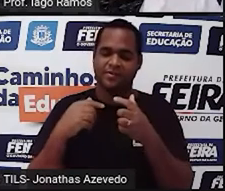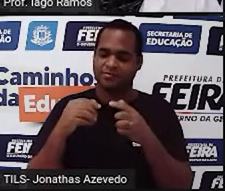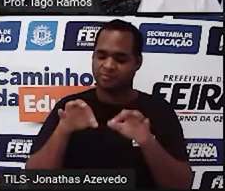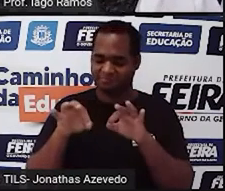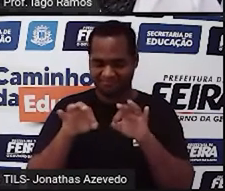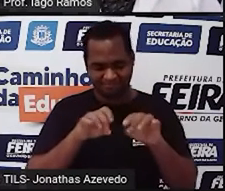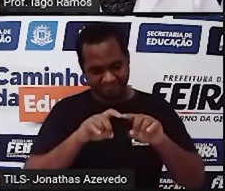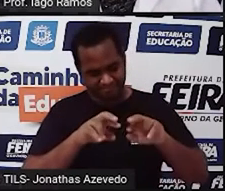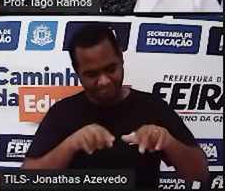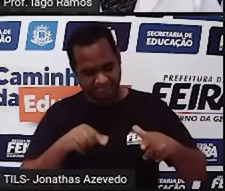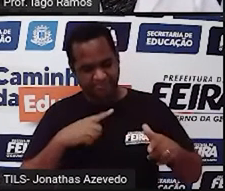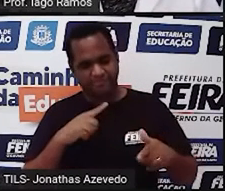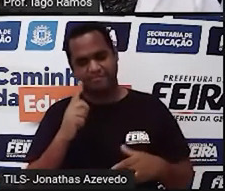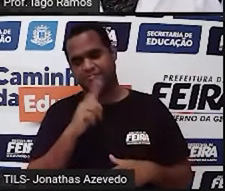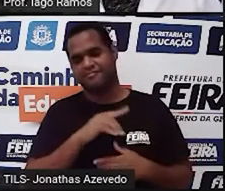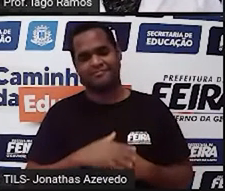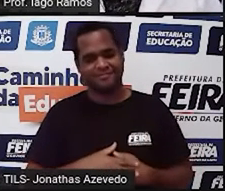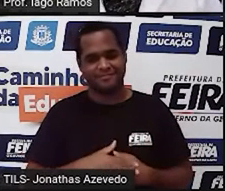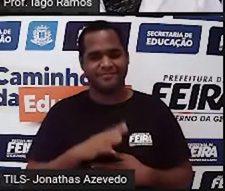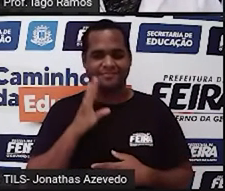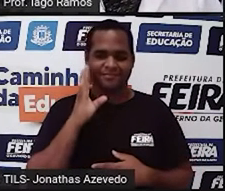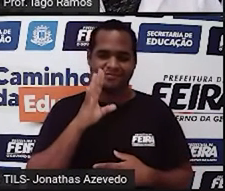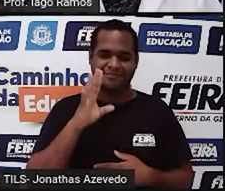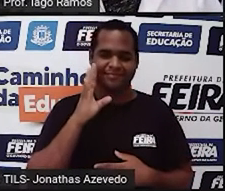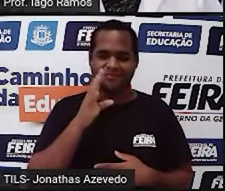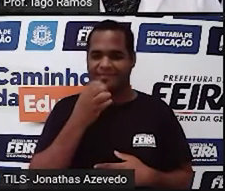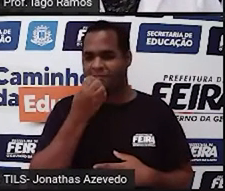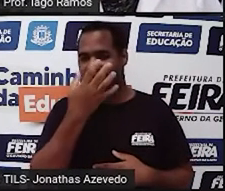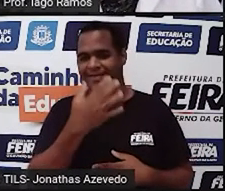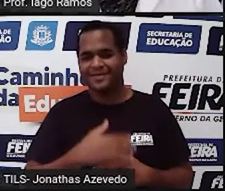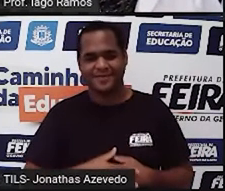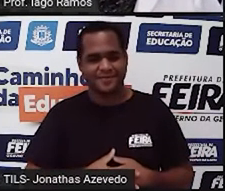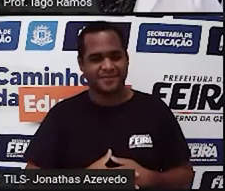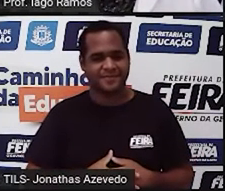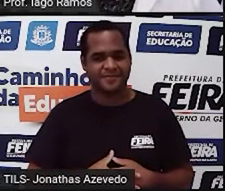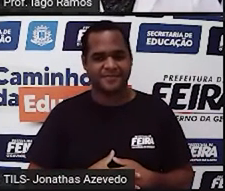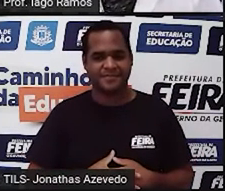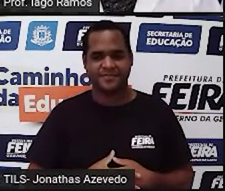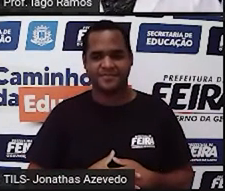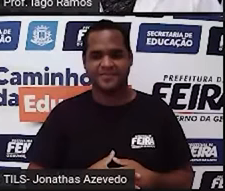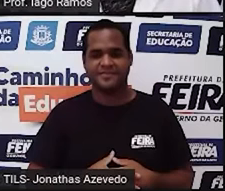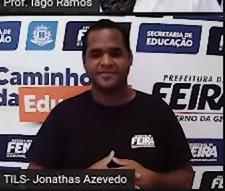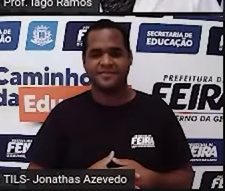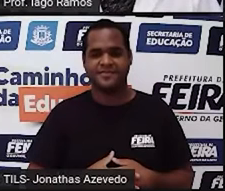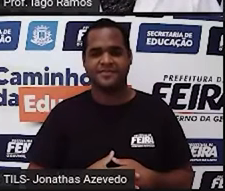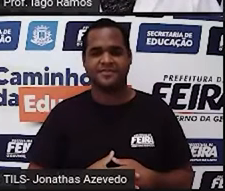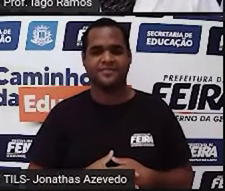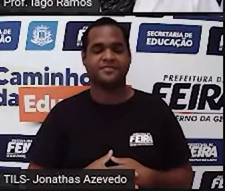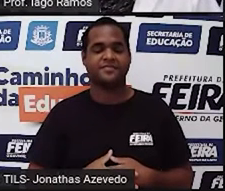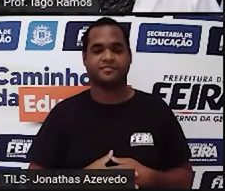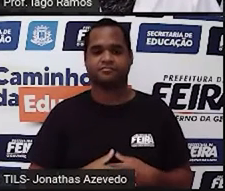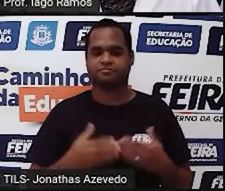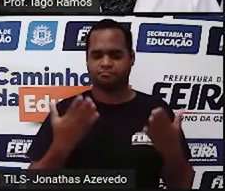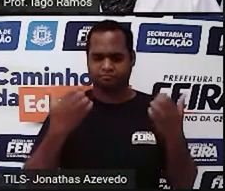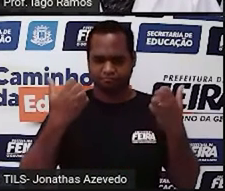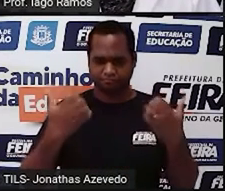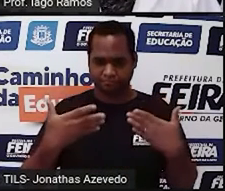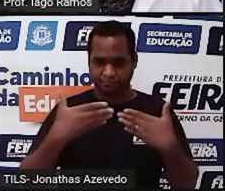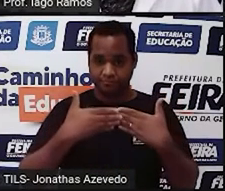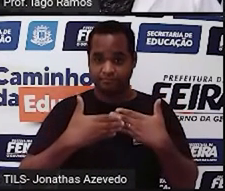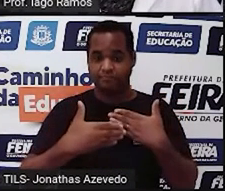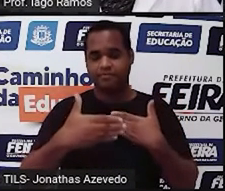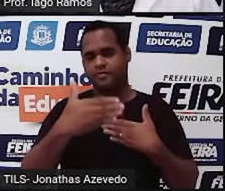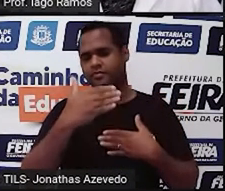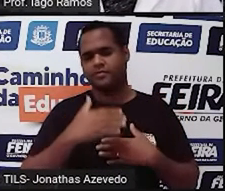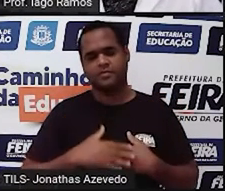forma né Que bacana que bacana bom então vamos avançada tá